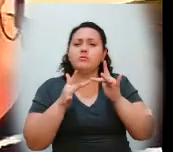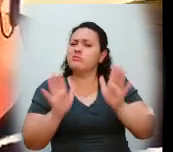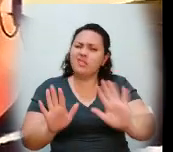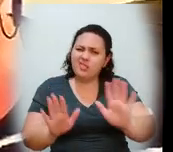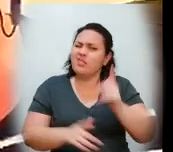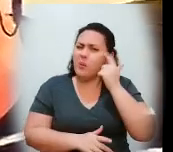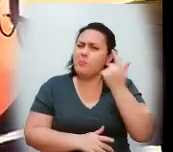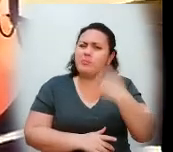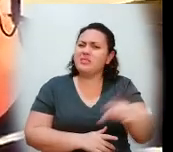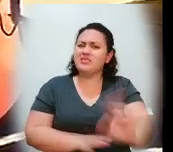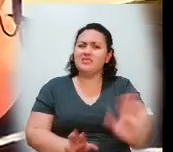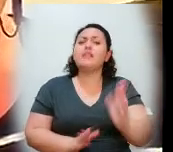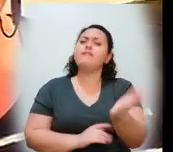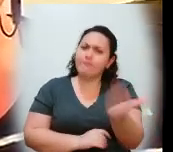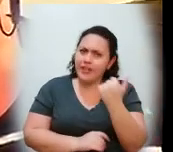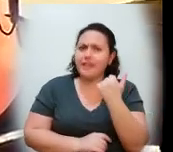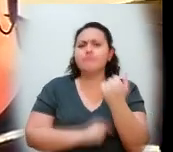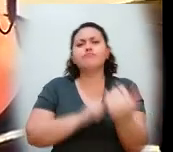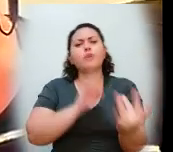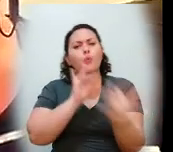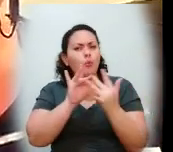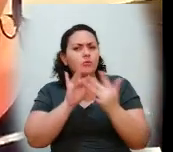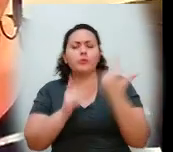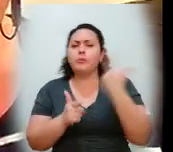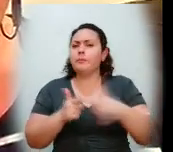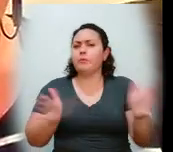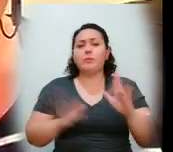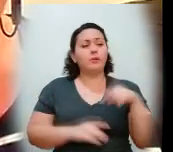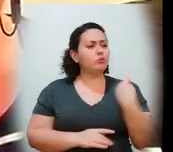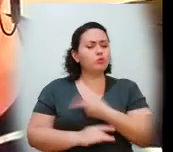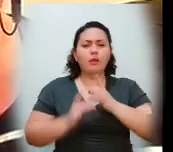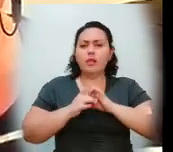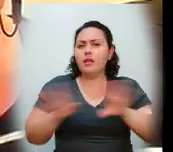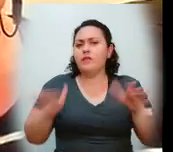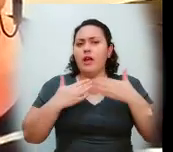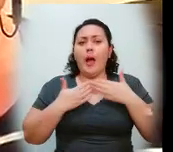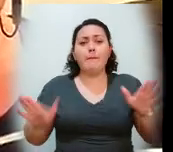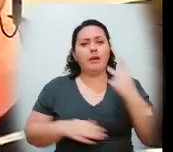né? Porque nós Uhum. estamos aqui, nós estamos disponíveis para vocês